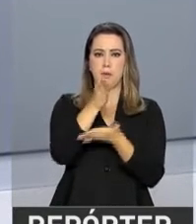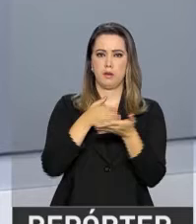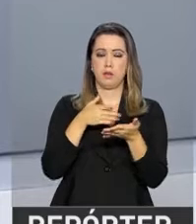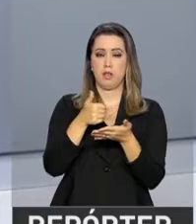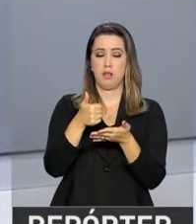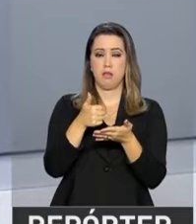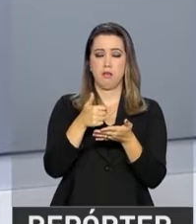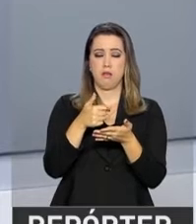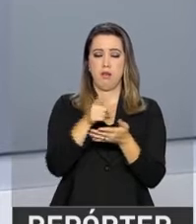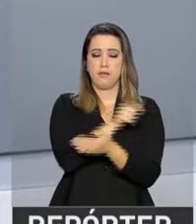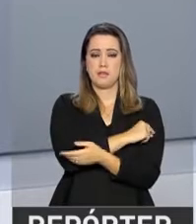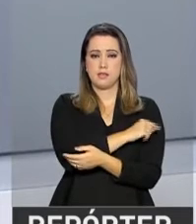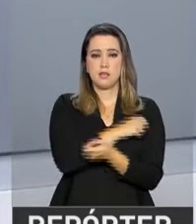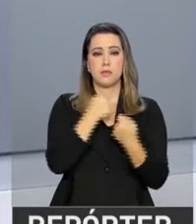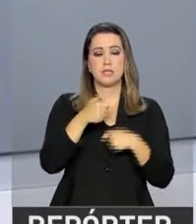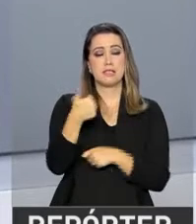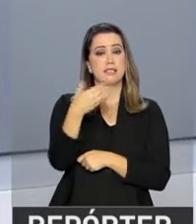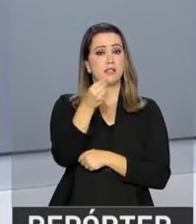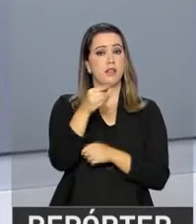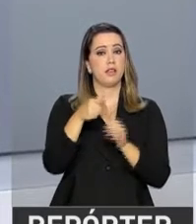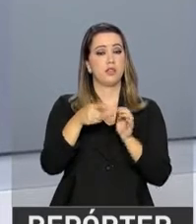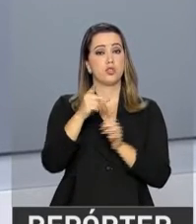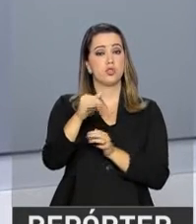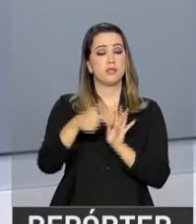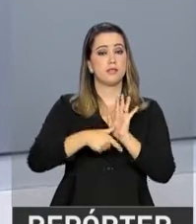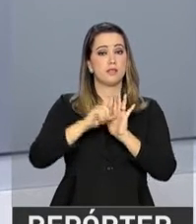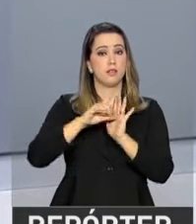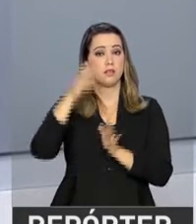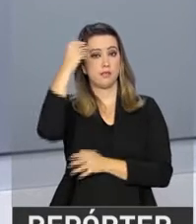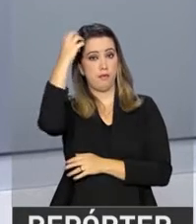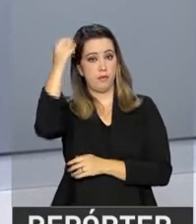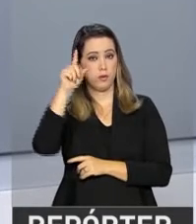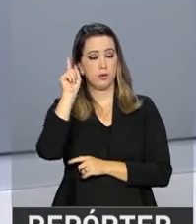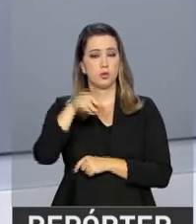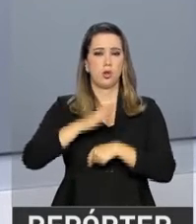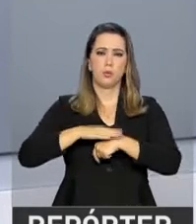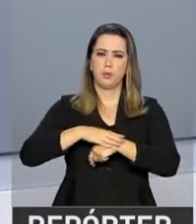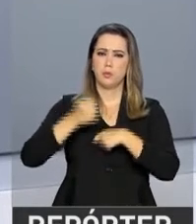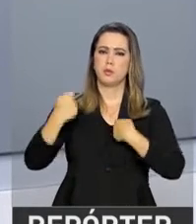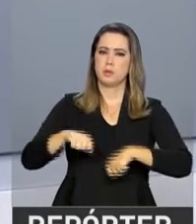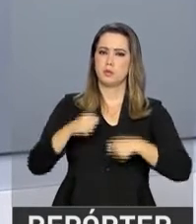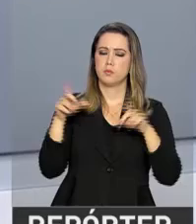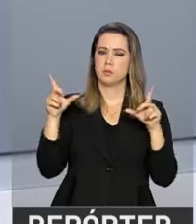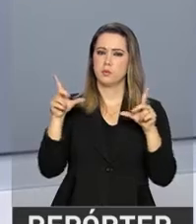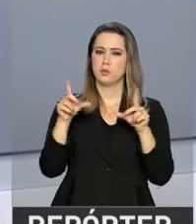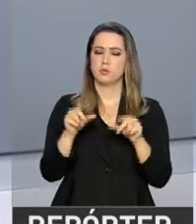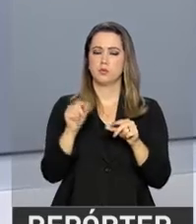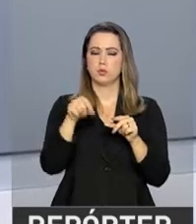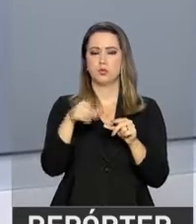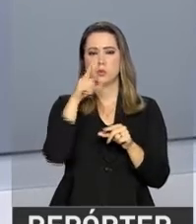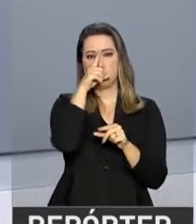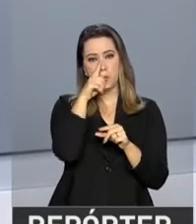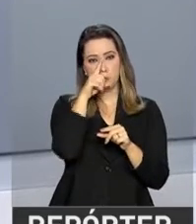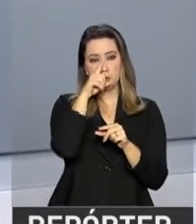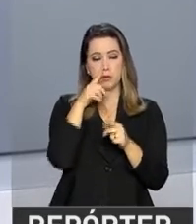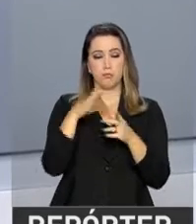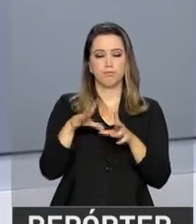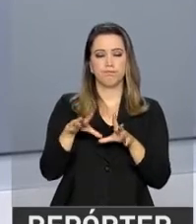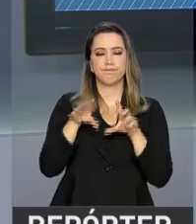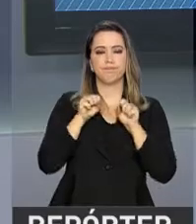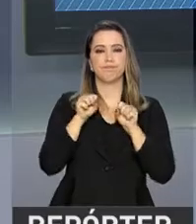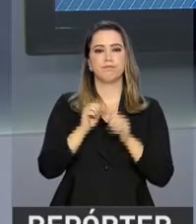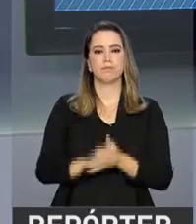ser aplicada com pelo menos 10 dias de antecedência à viagem. É o tempo necessário para a pessoa produzir os anticorpos contra a